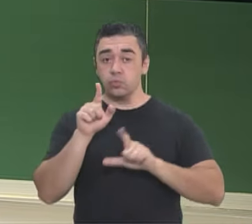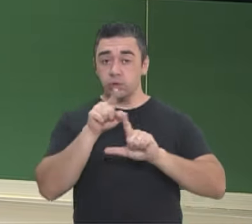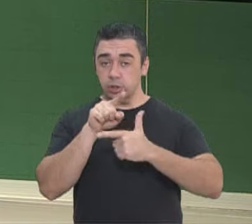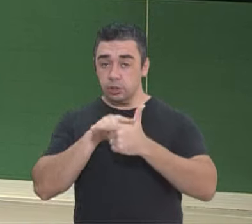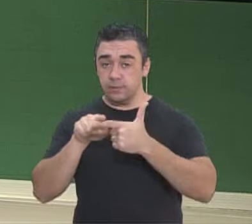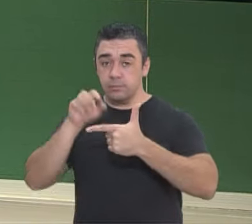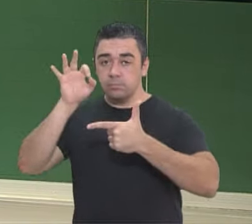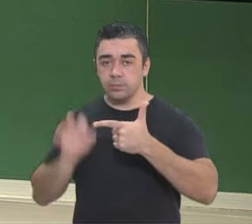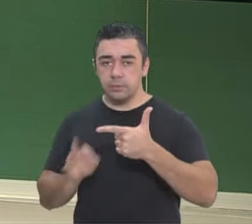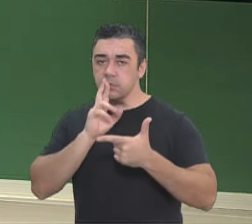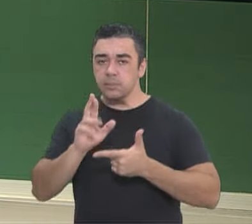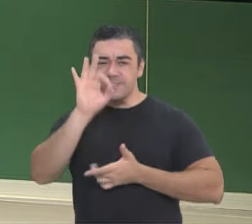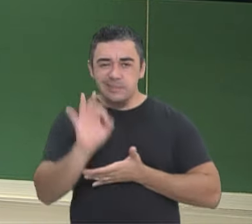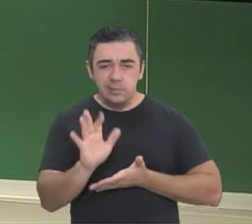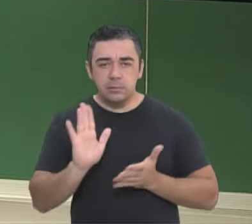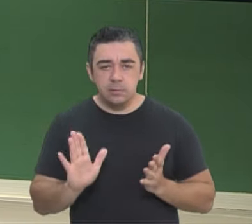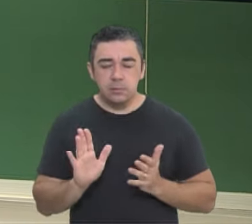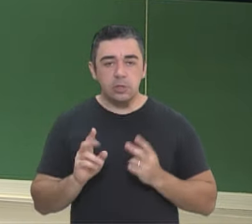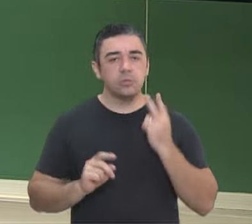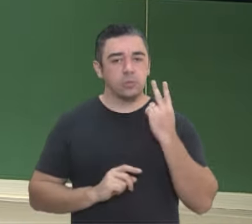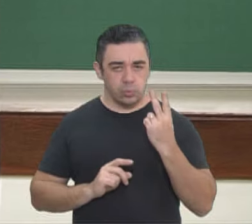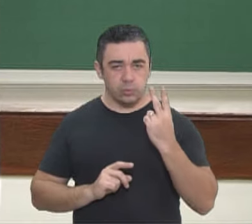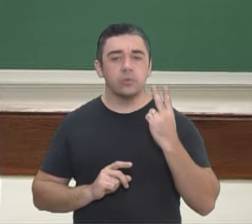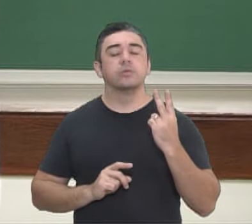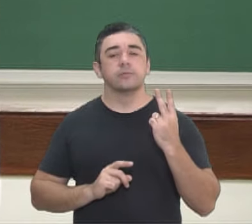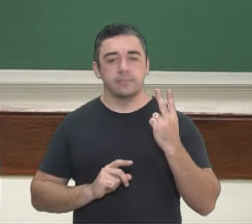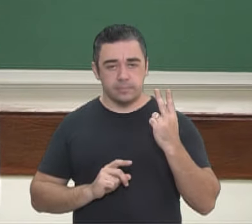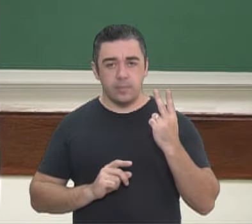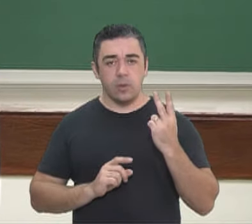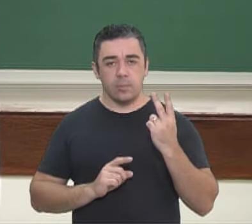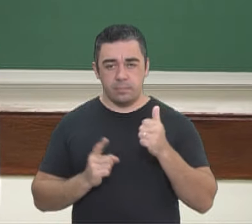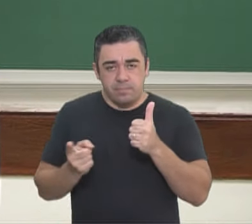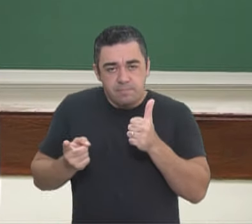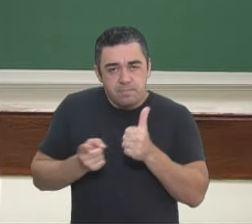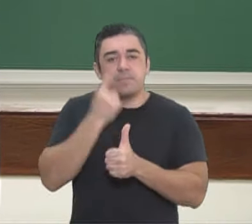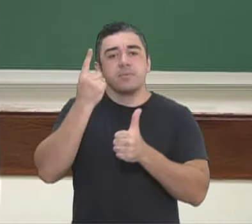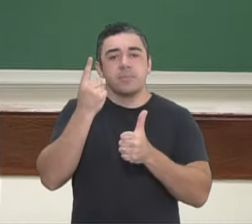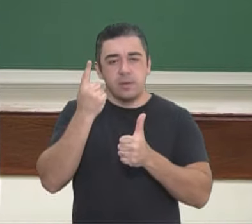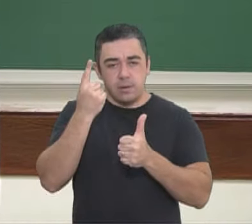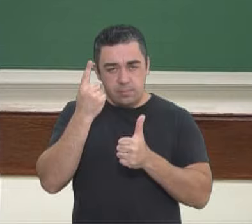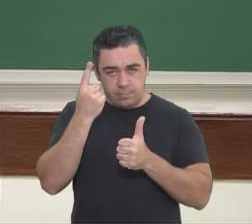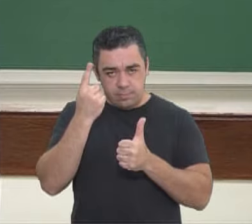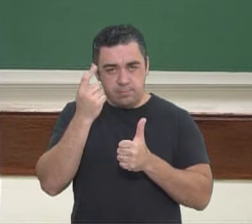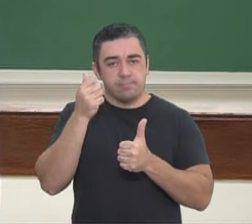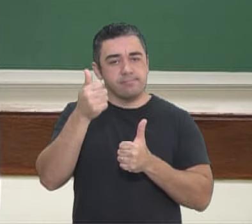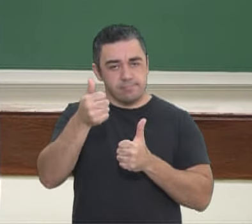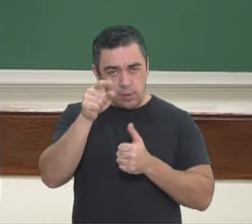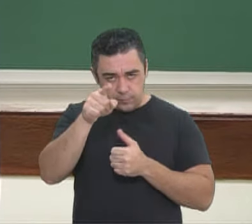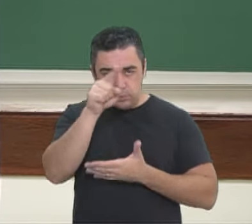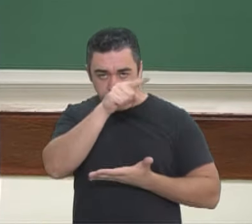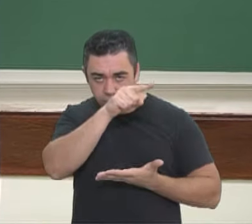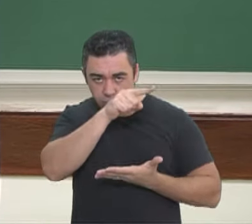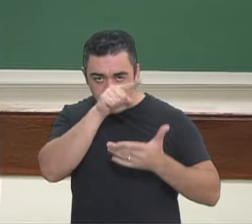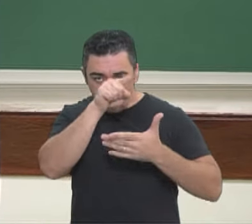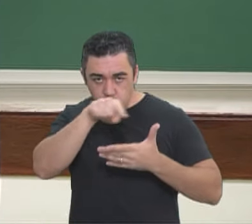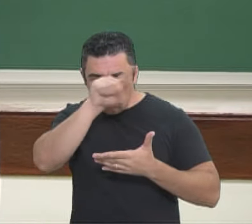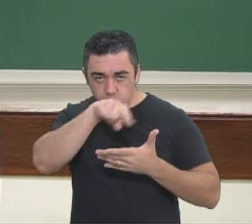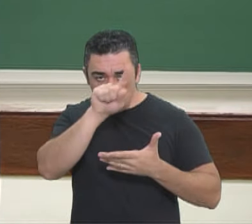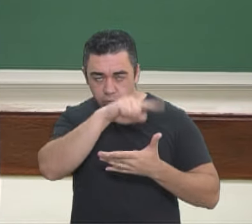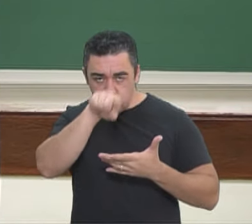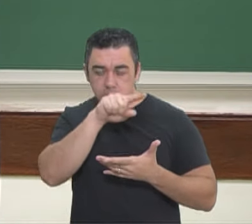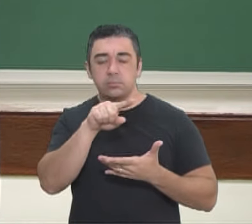ó, dois divisores. Ah, então o número primo, desculpa, o número 2 é primo. Circula ele aí.